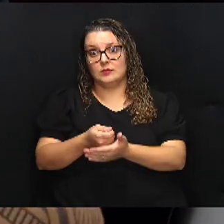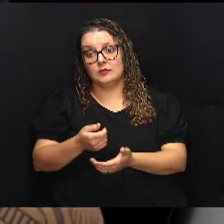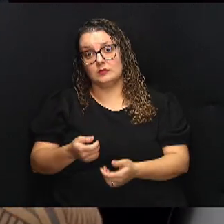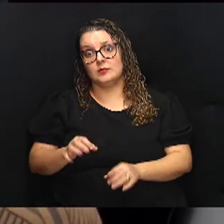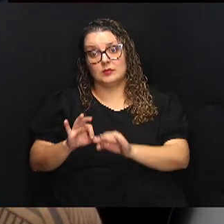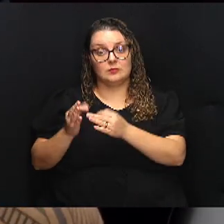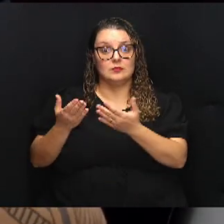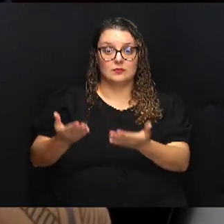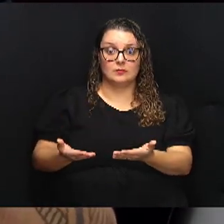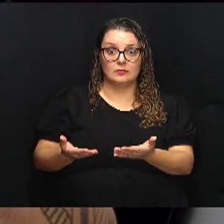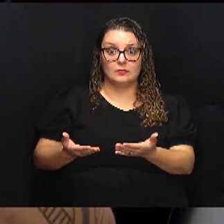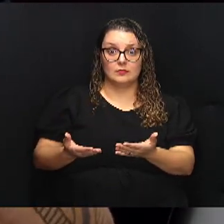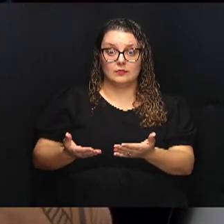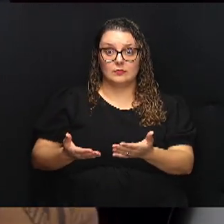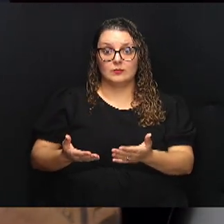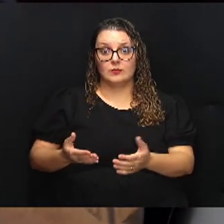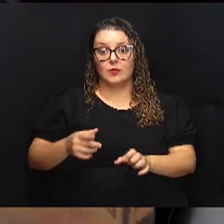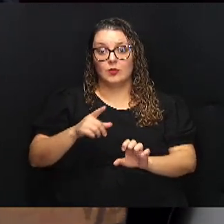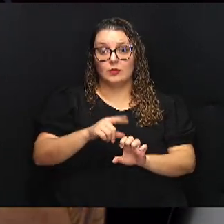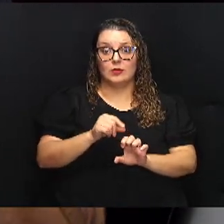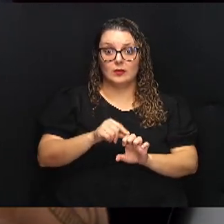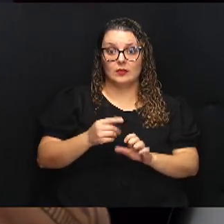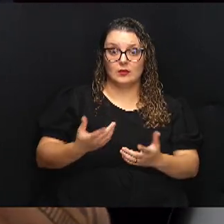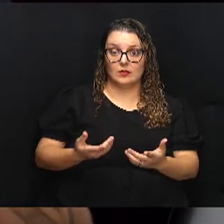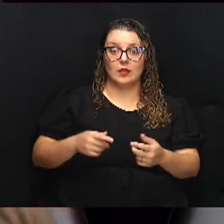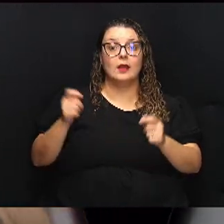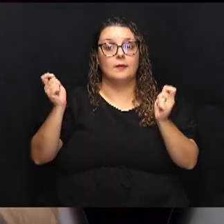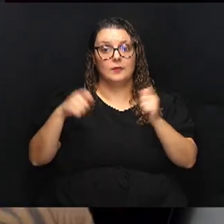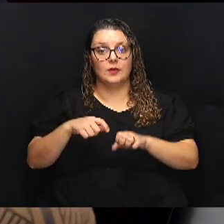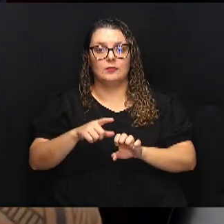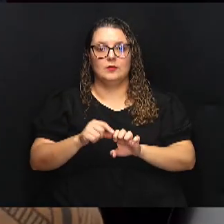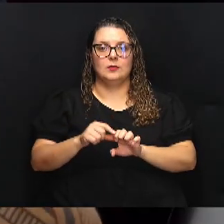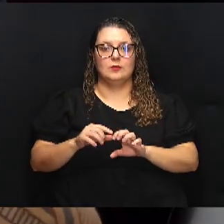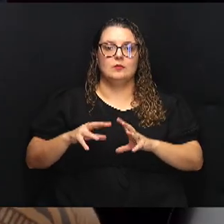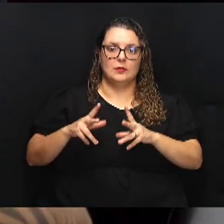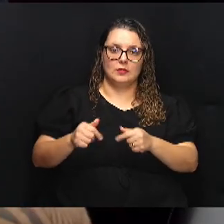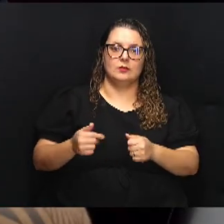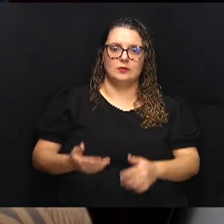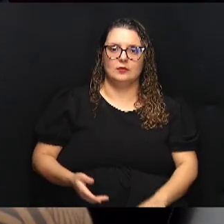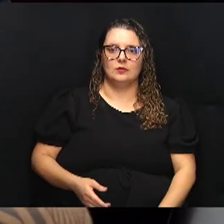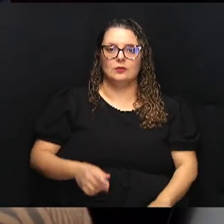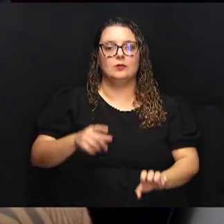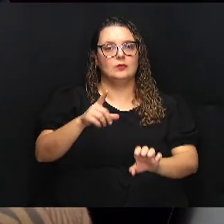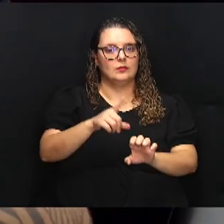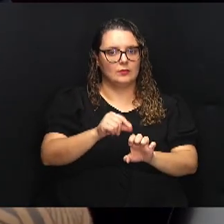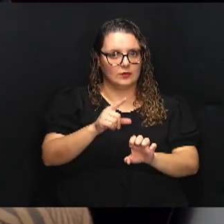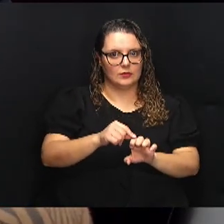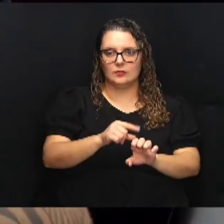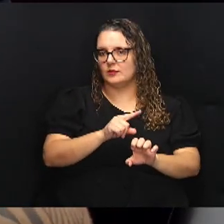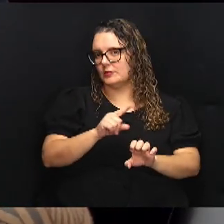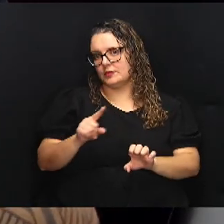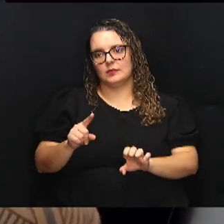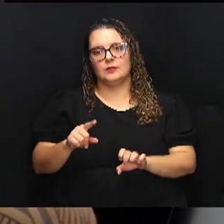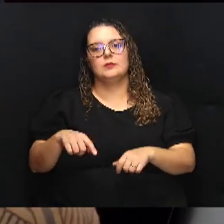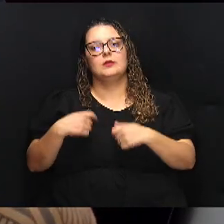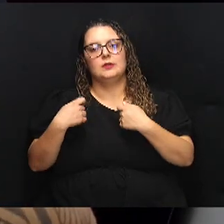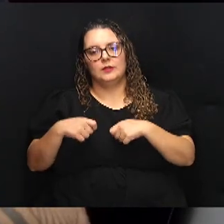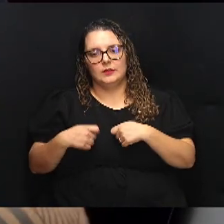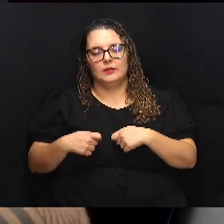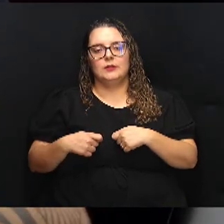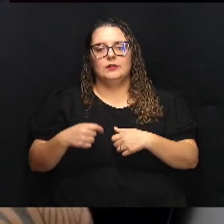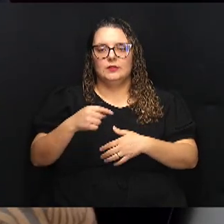família. O empreender, a possibilidade de empreender é para todo mundo. O empreender de fato, não. Você precisa ter